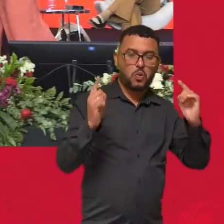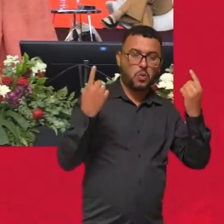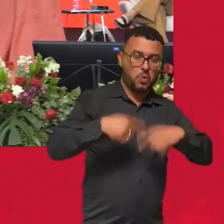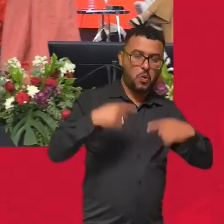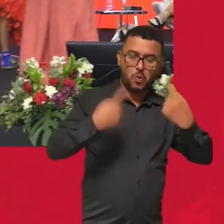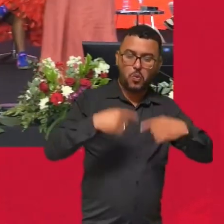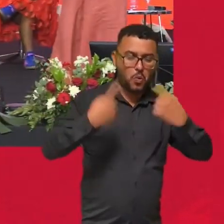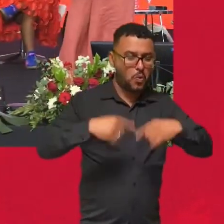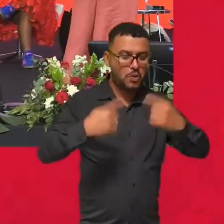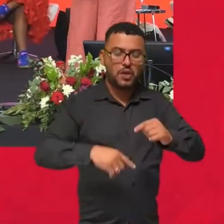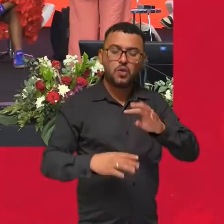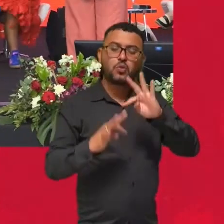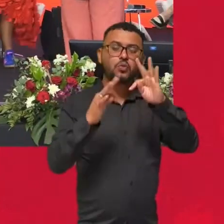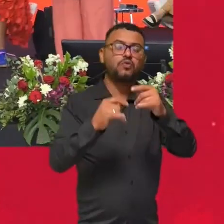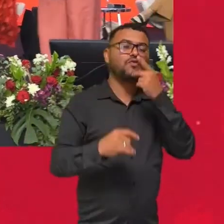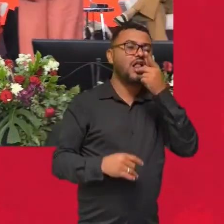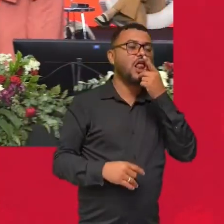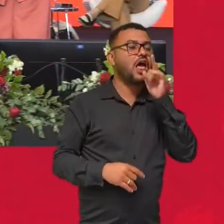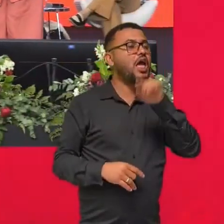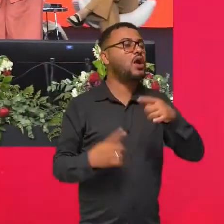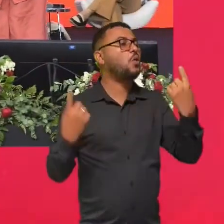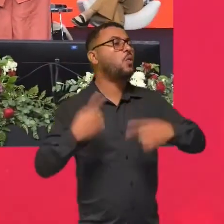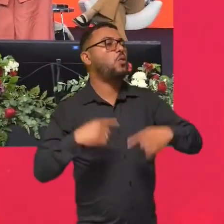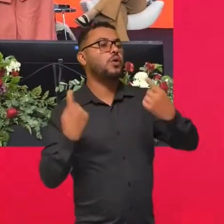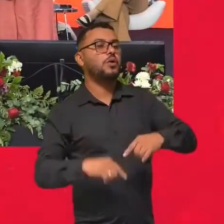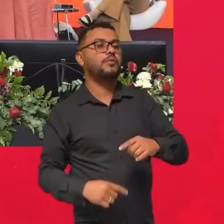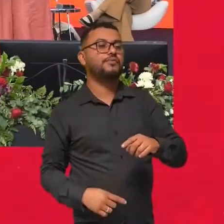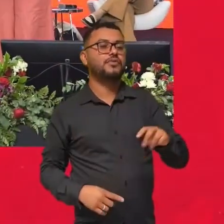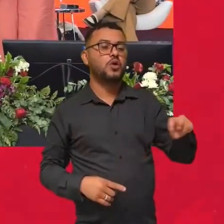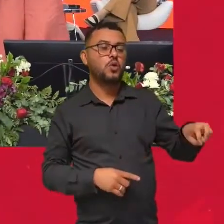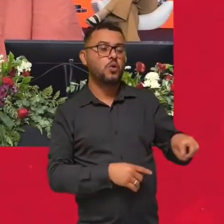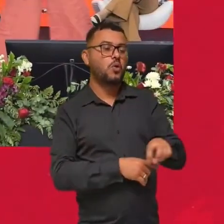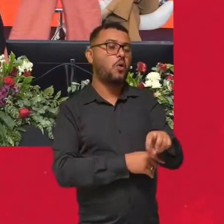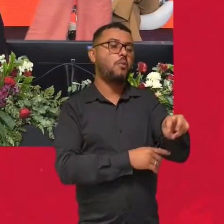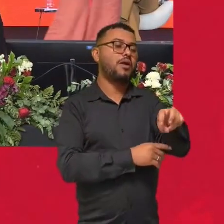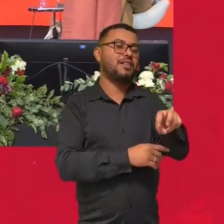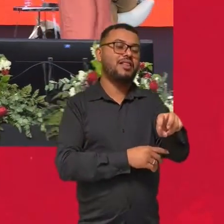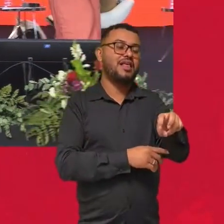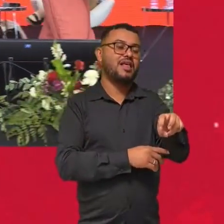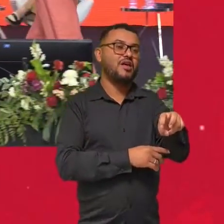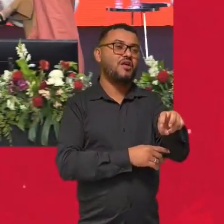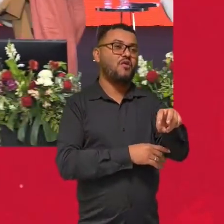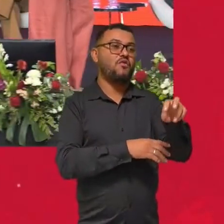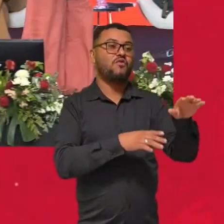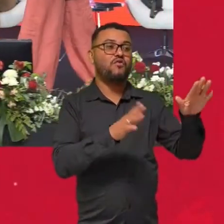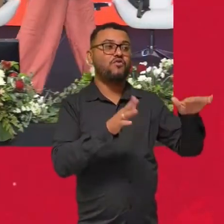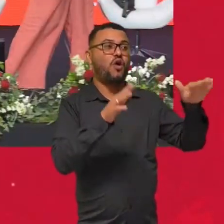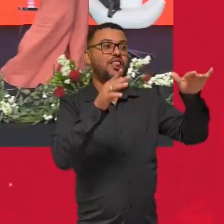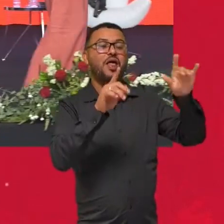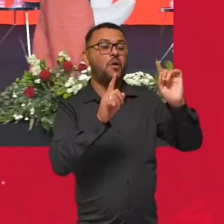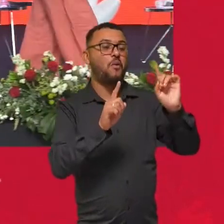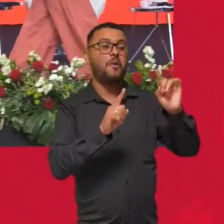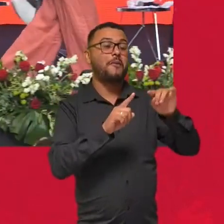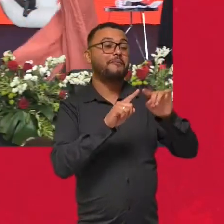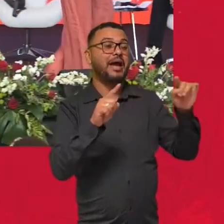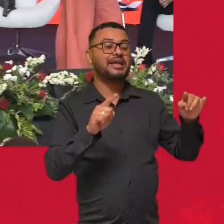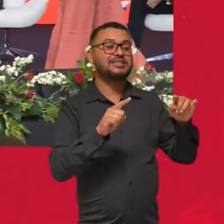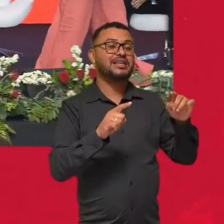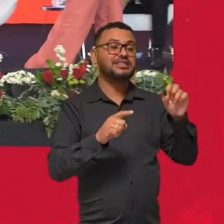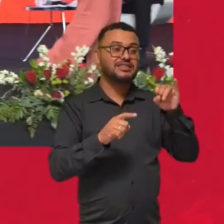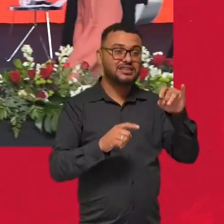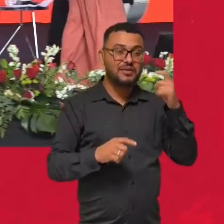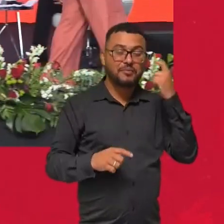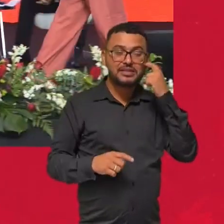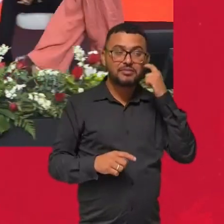contra. Cobra não voa, mas são maravilhosas, porque eles têm um antídoto se você prestar atenção e escutar. Quem nós